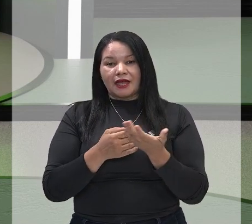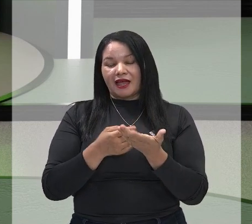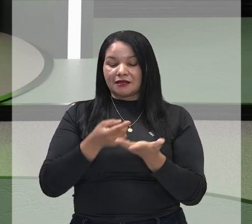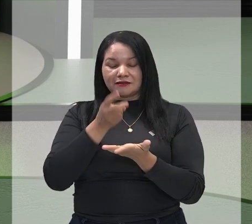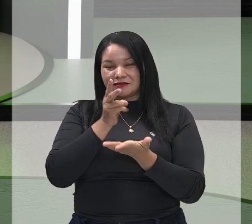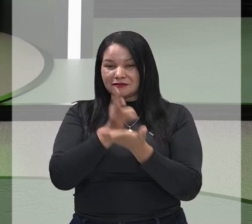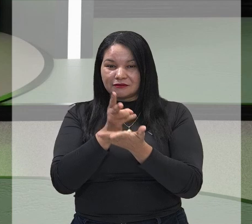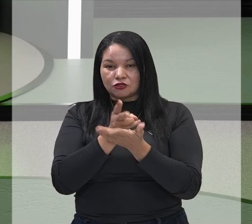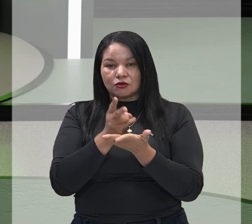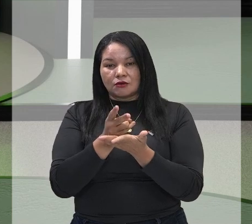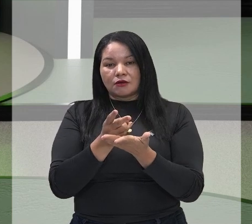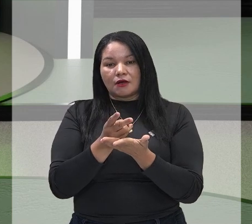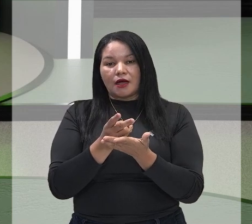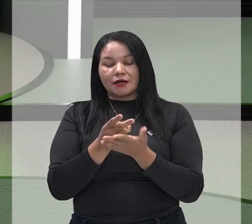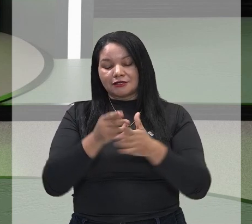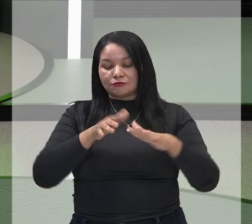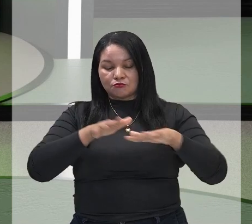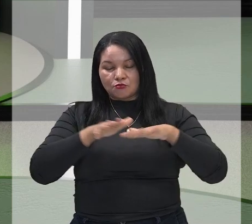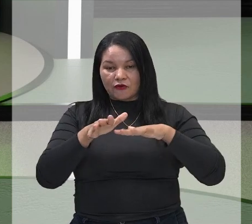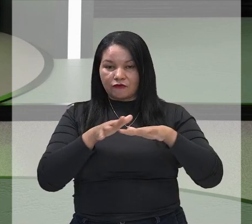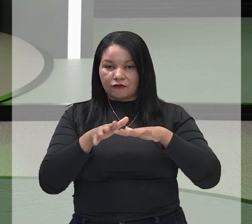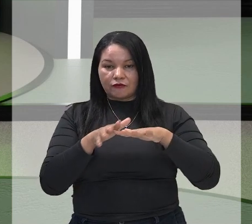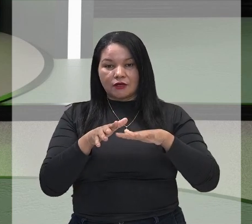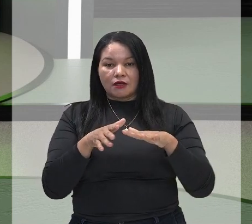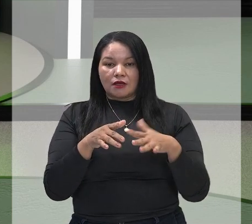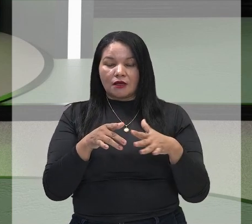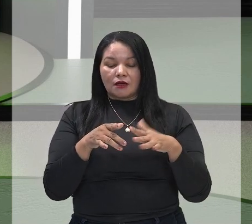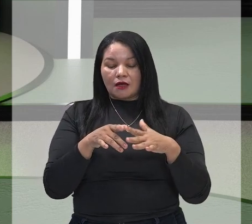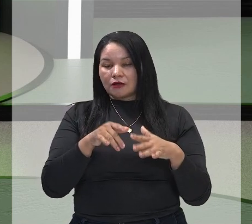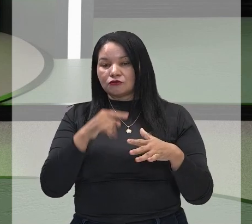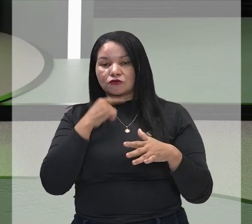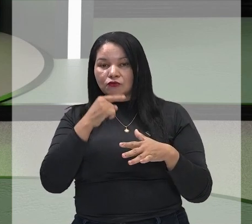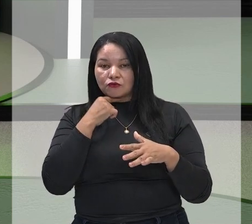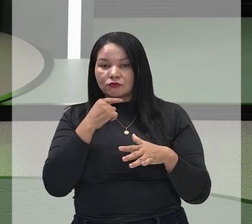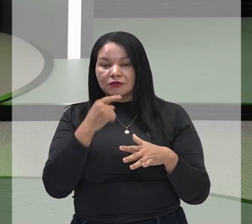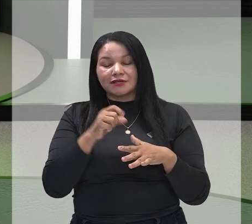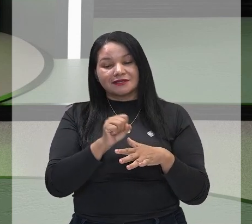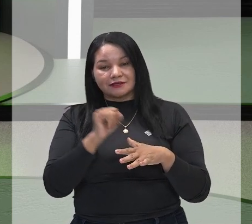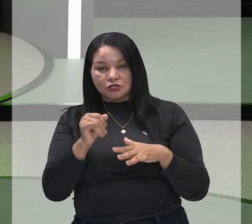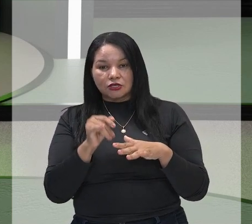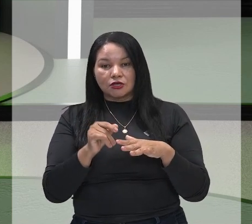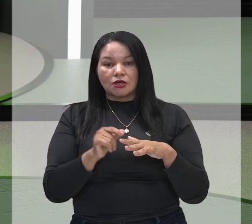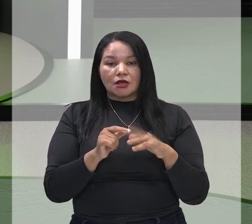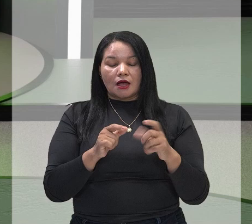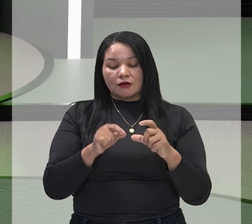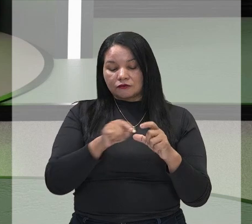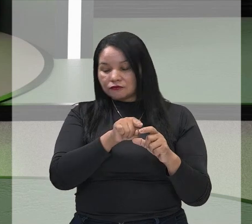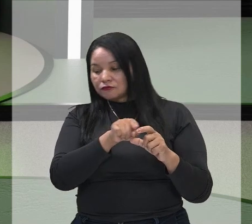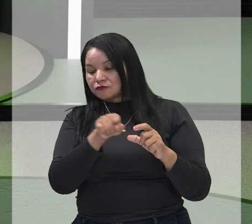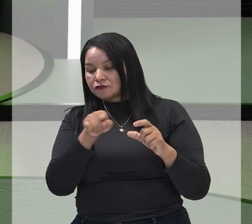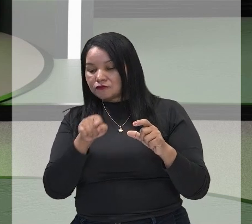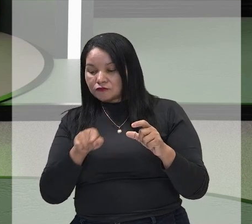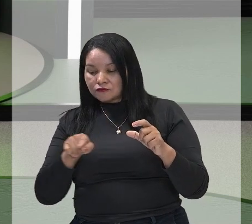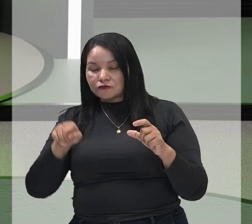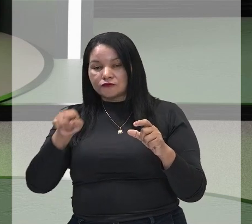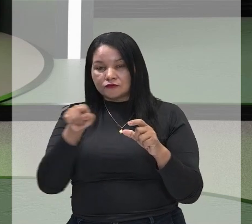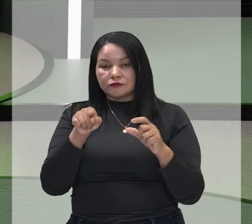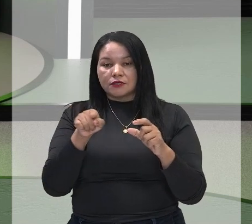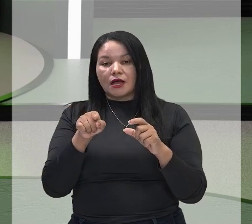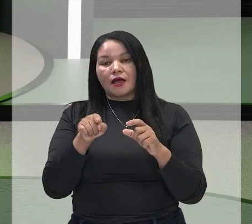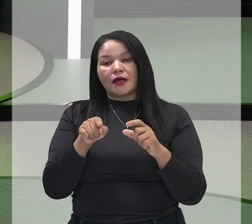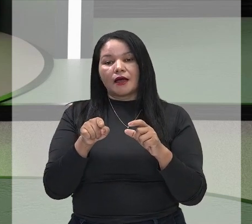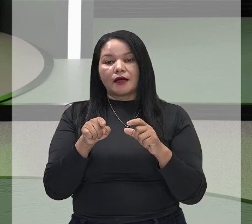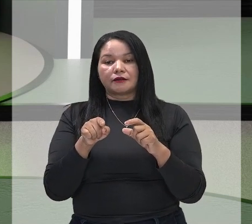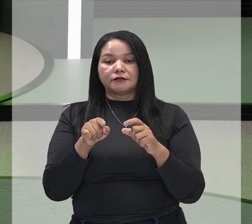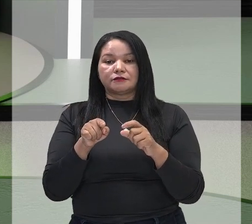os elétrons não se moverem, se eles não circularem, se eles não saírem de um ponto para outro, a gente não vai